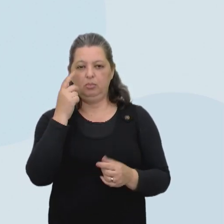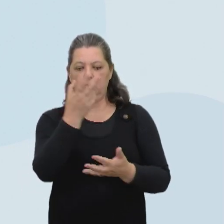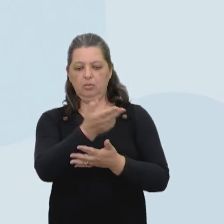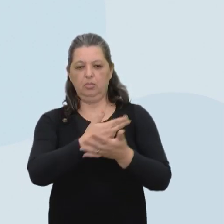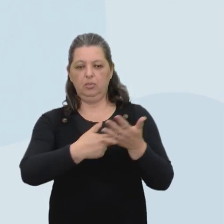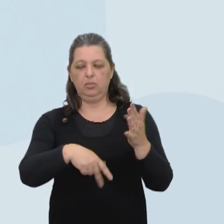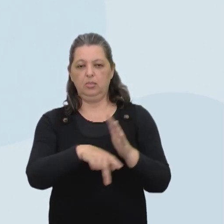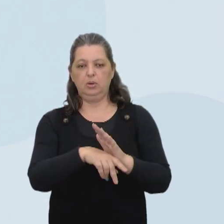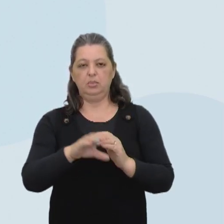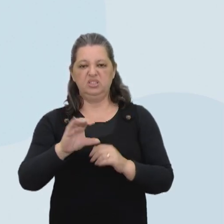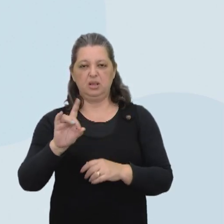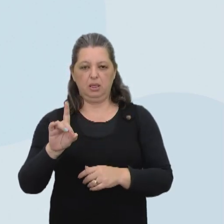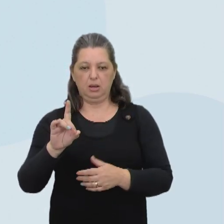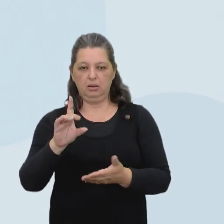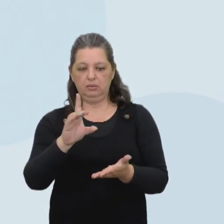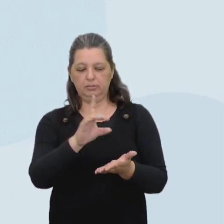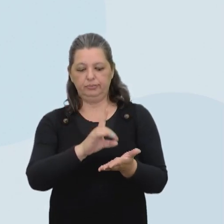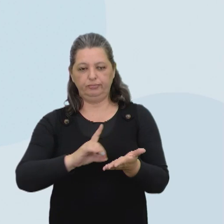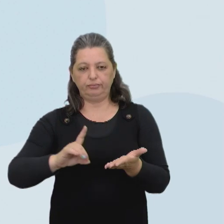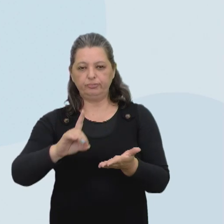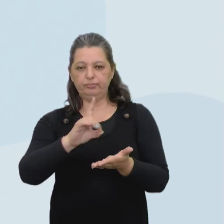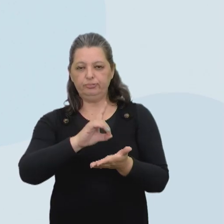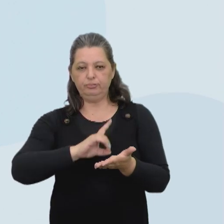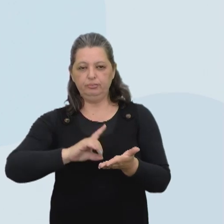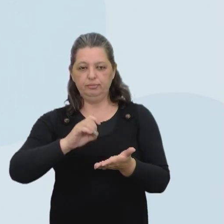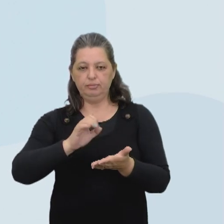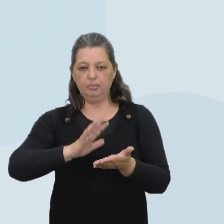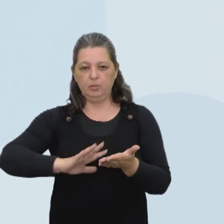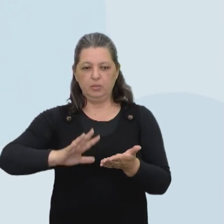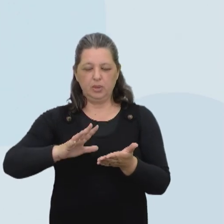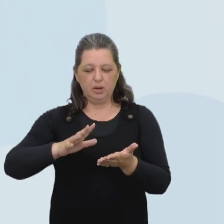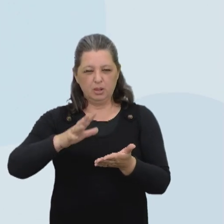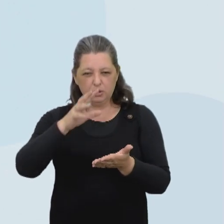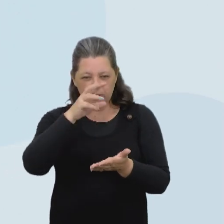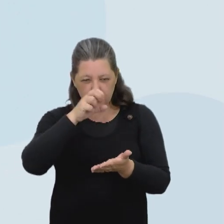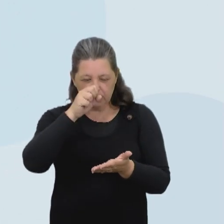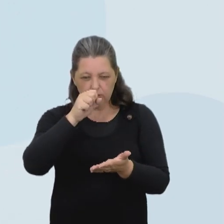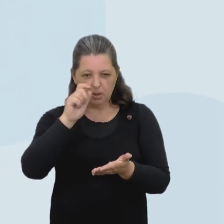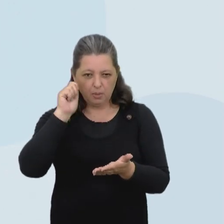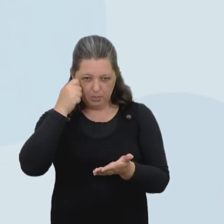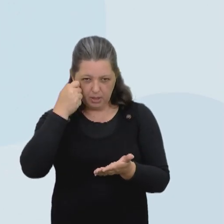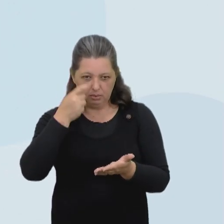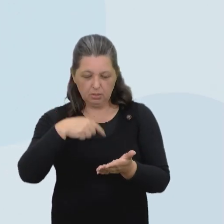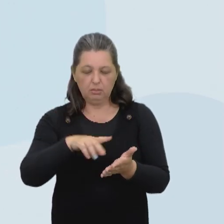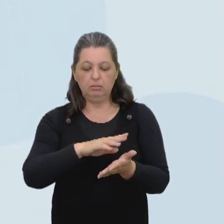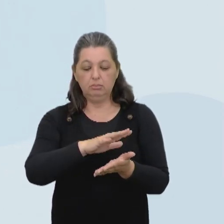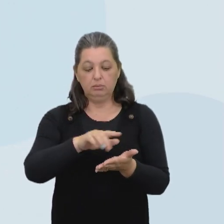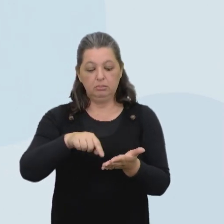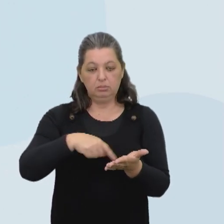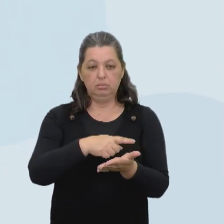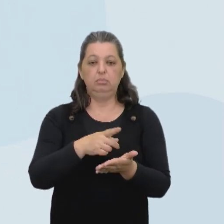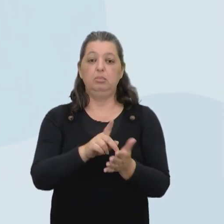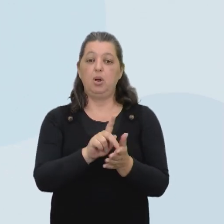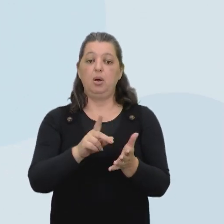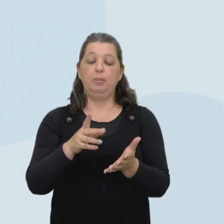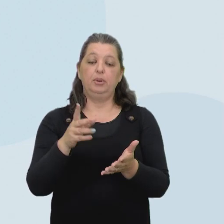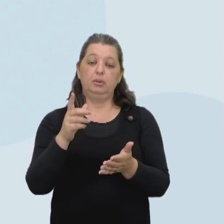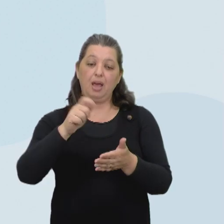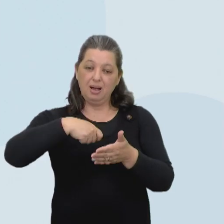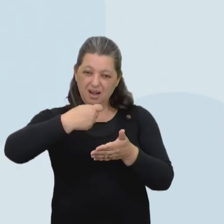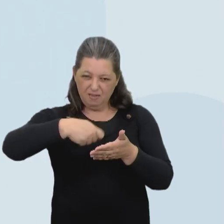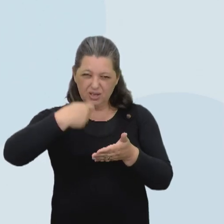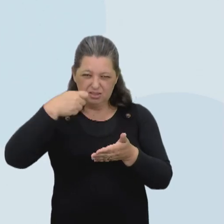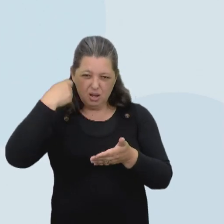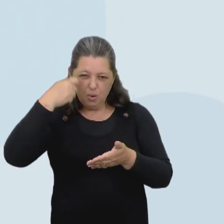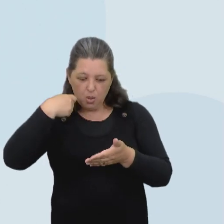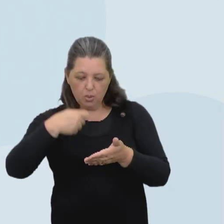um CD, em que a área mais escura é a parte que se destina à gravação. Tá, então aquela